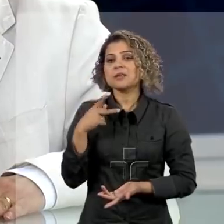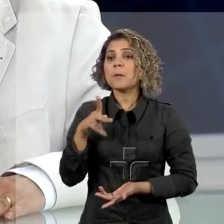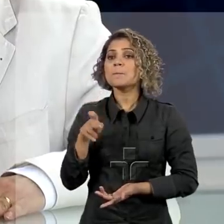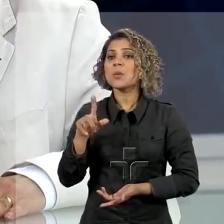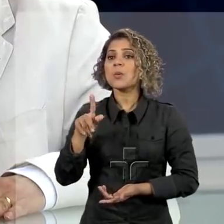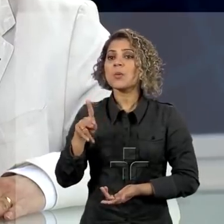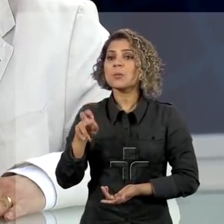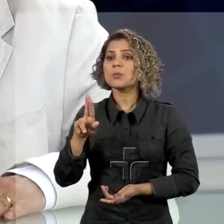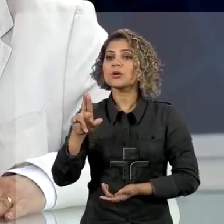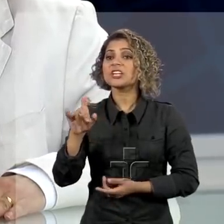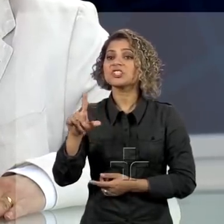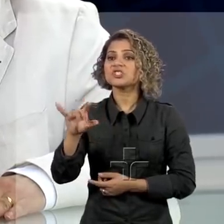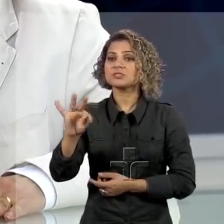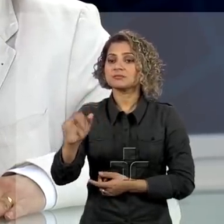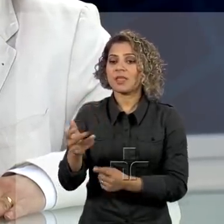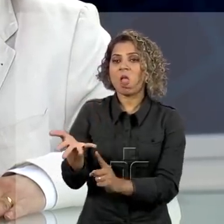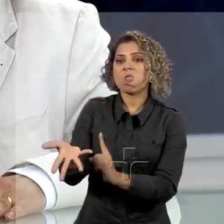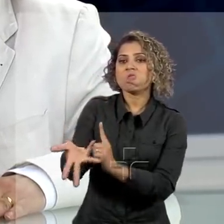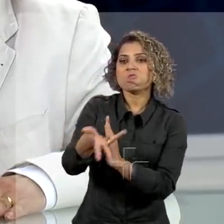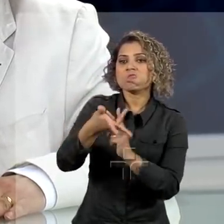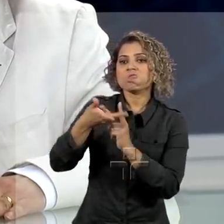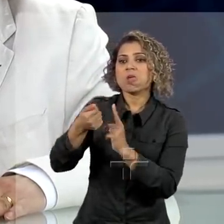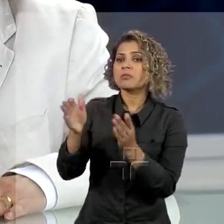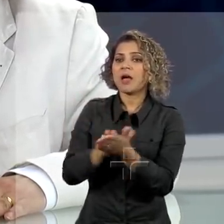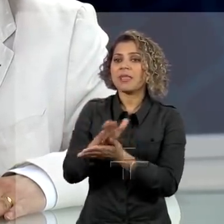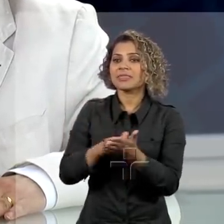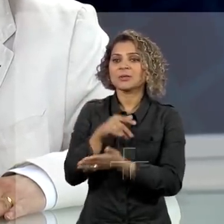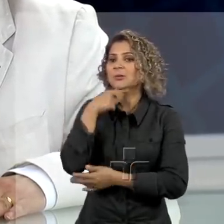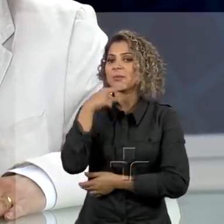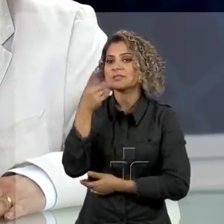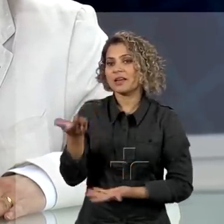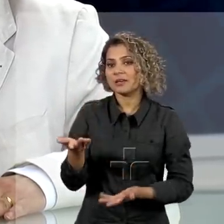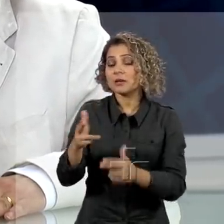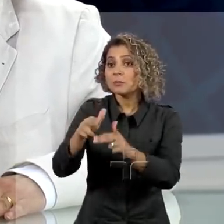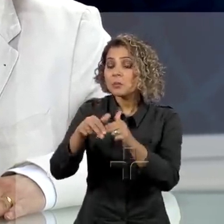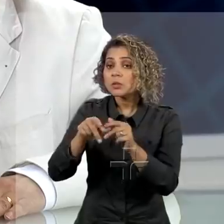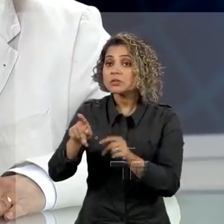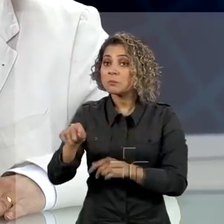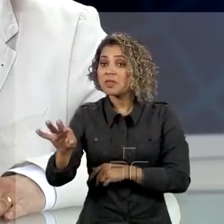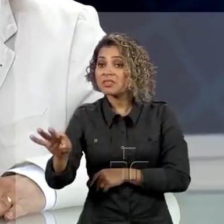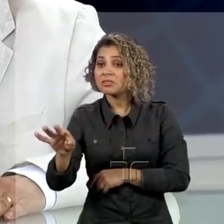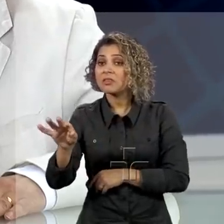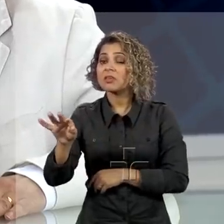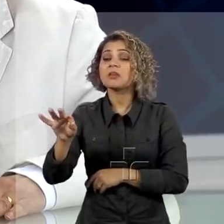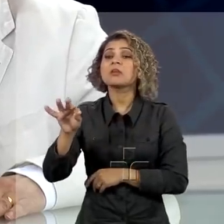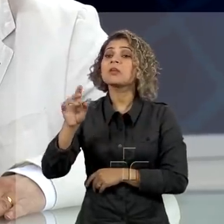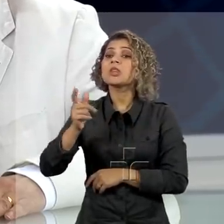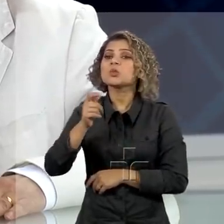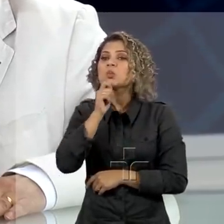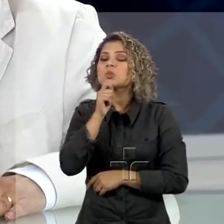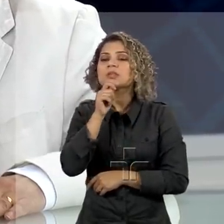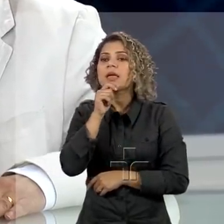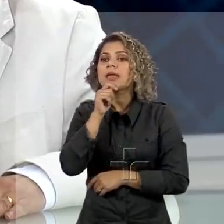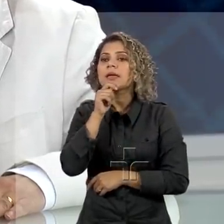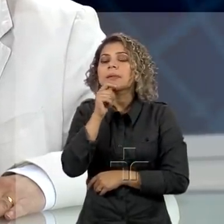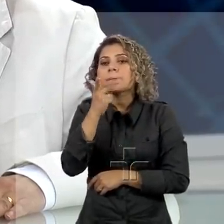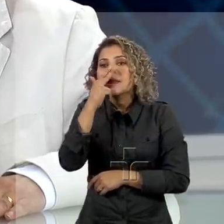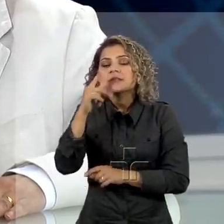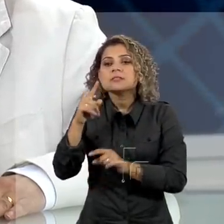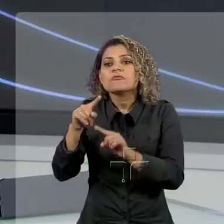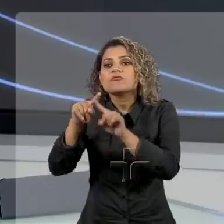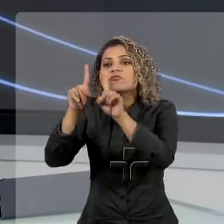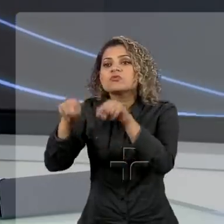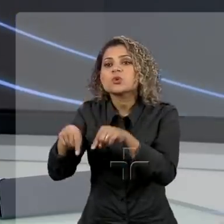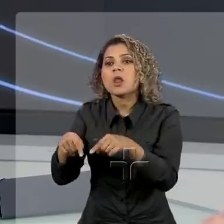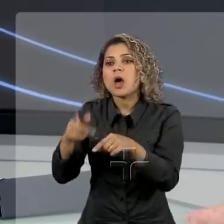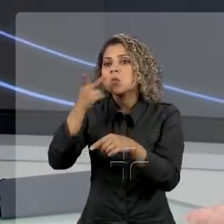assim, me parece que essa obsessão do PT ao redor do Lula, do PT ser hegemônico e do PT não ter opção, não ter quadro.